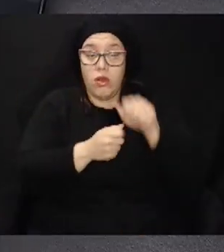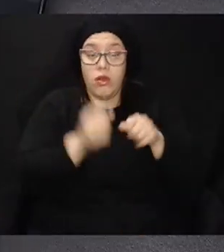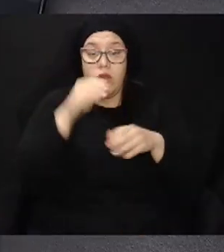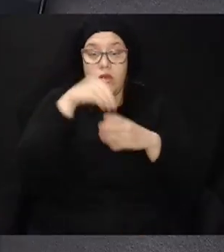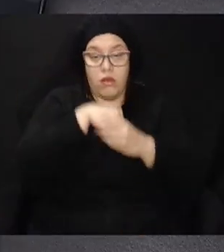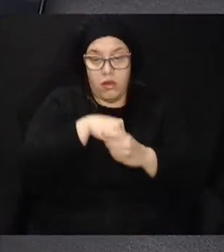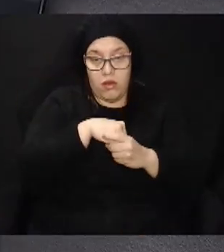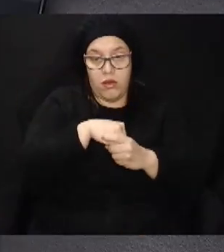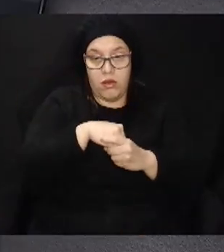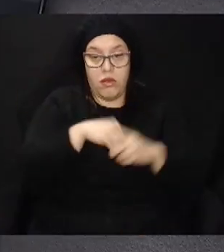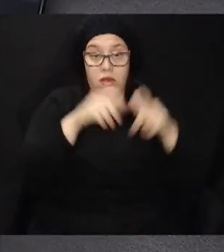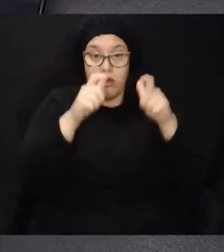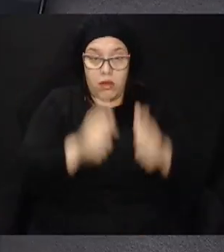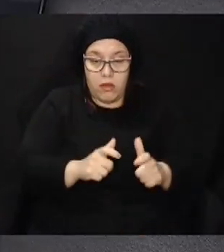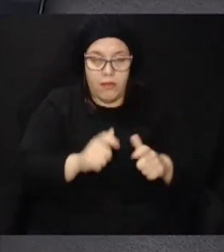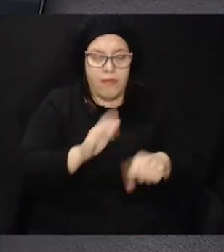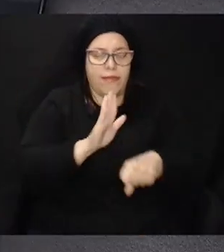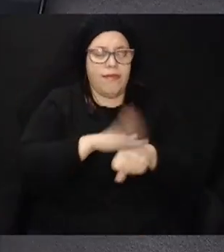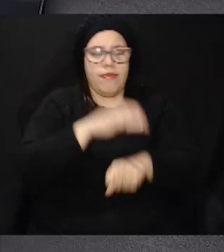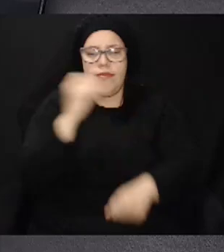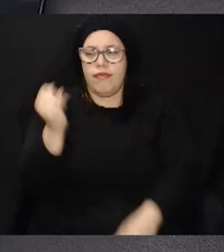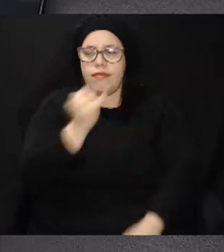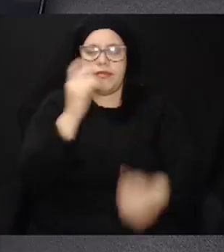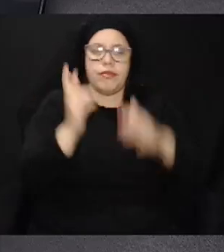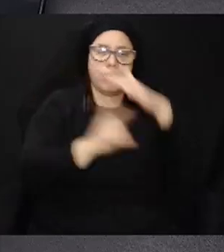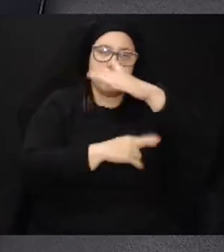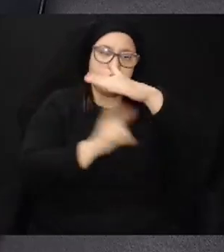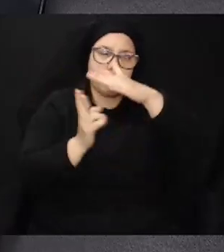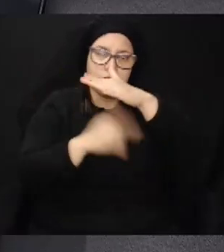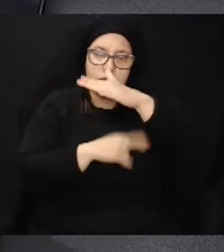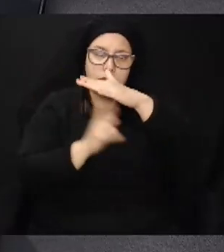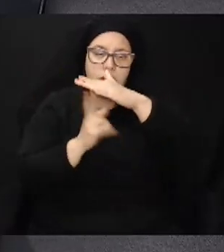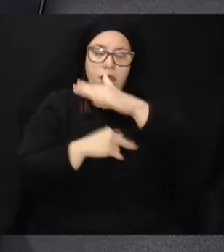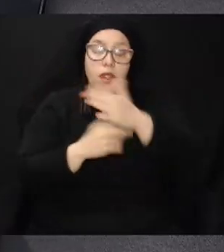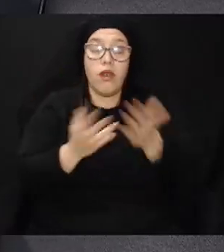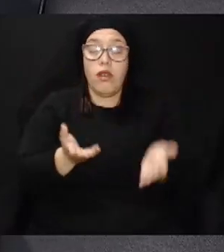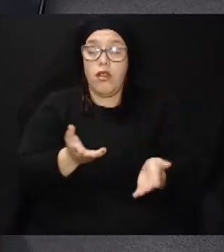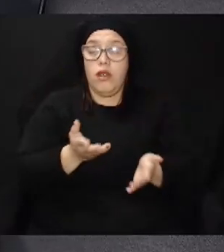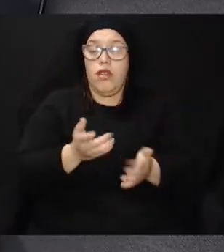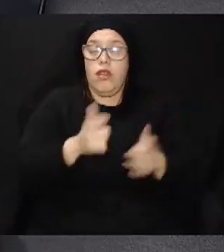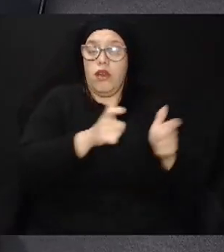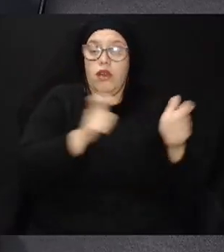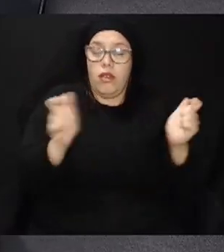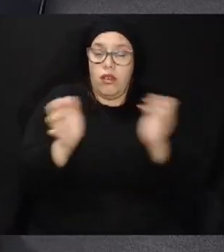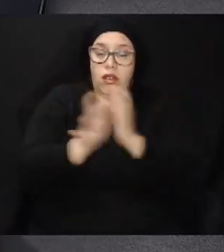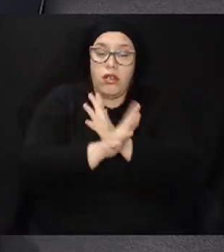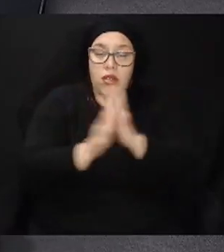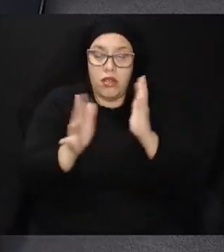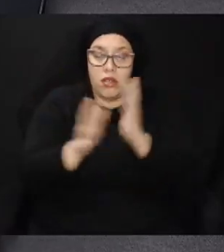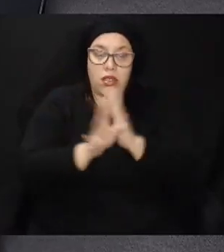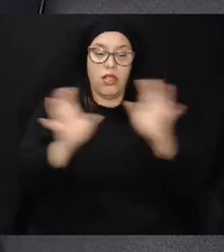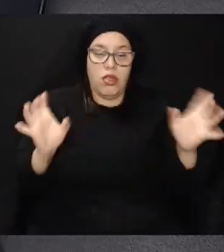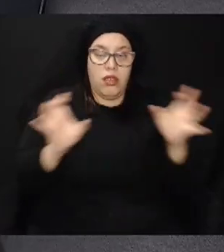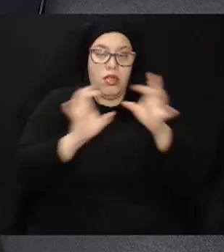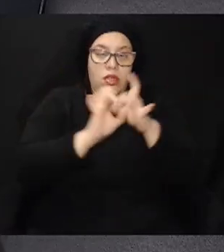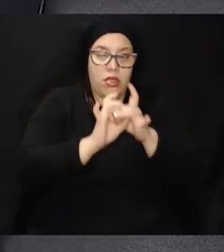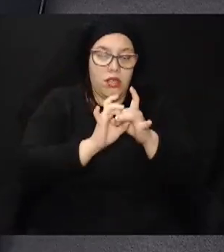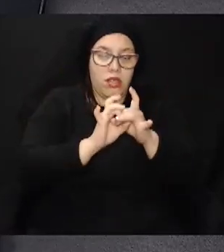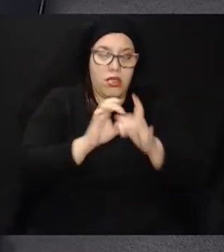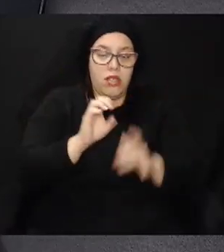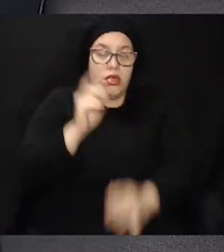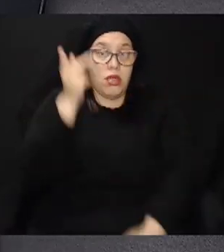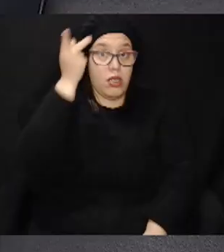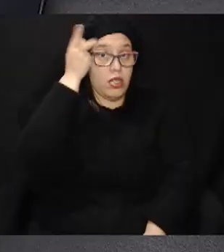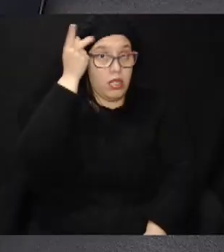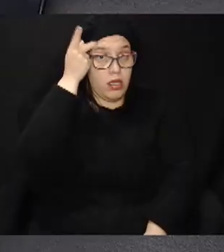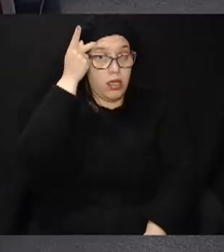quintal, as mais importantes rodovias. Nós estamos numa área urbana coligada com a cidade de São Paulo, mais a cidade do Rio